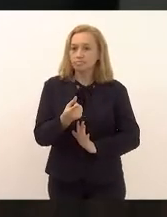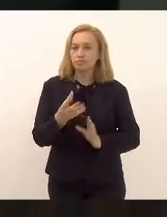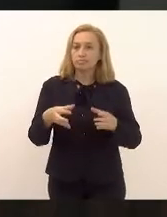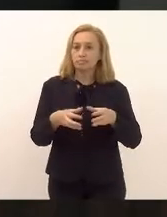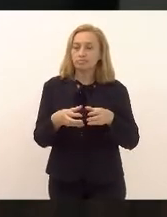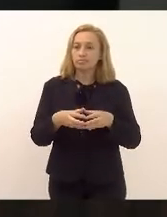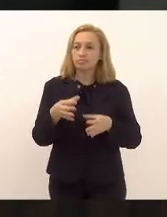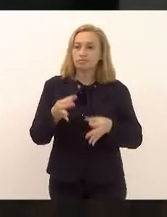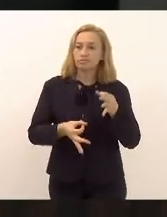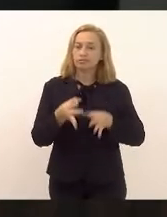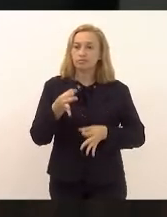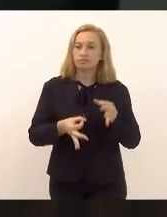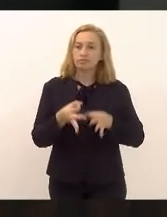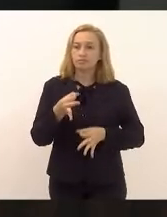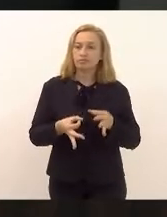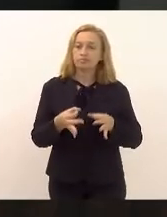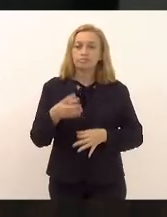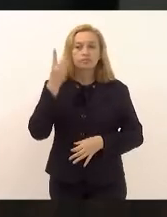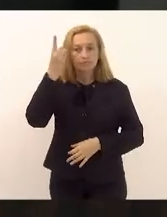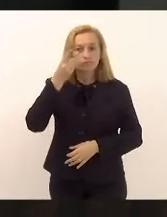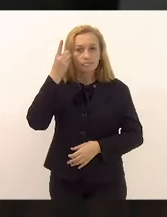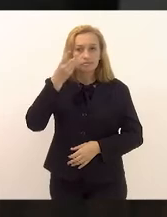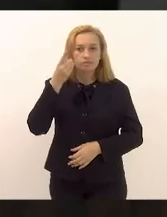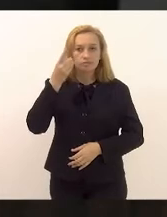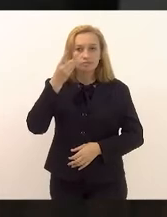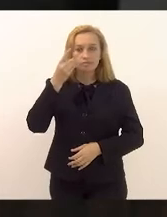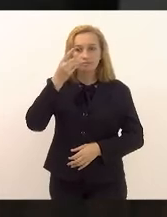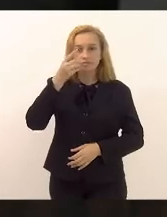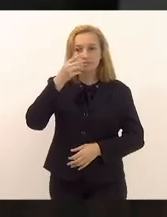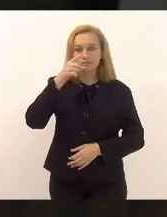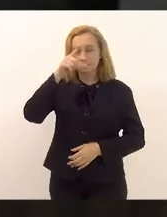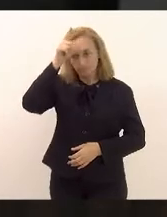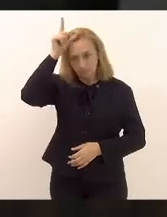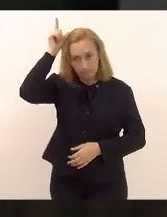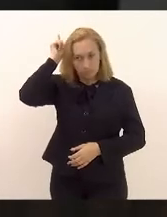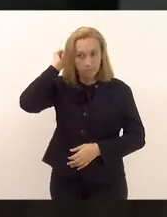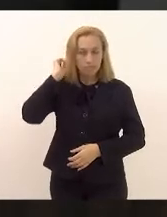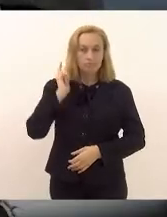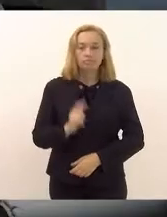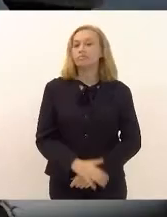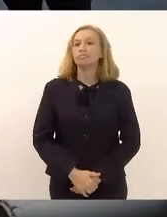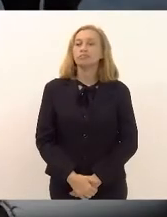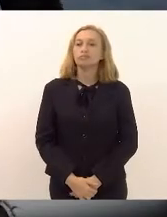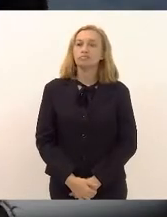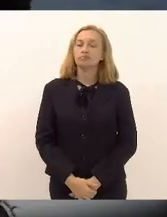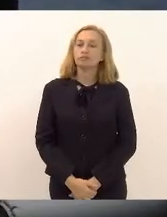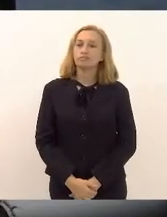Comissão de Constituição e Justiça, deputado Luiz Paulo.